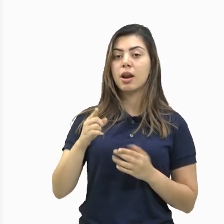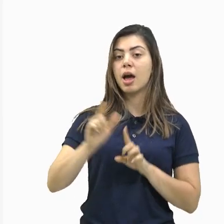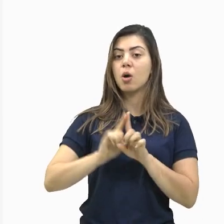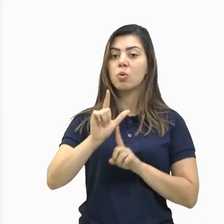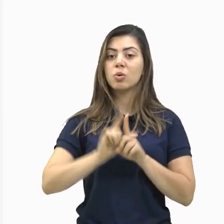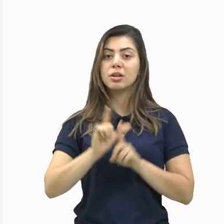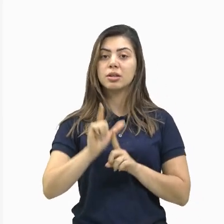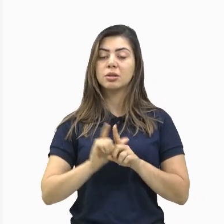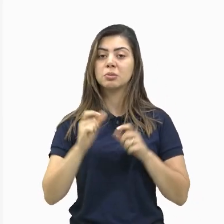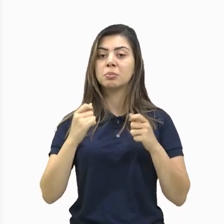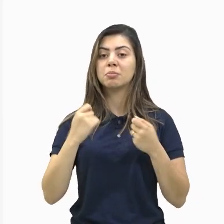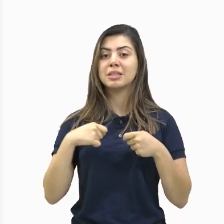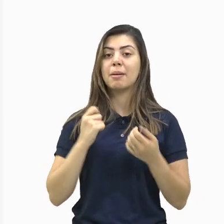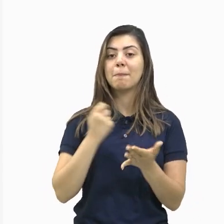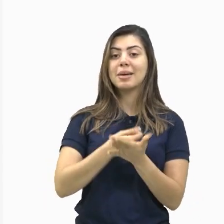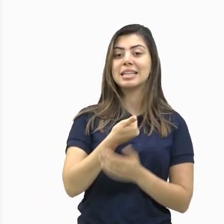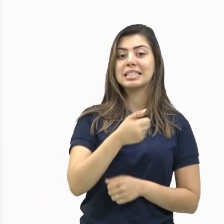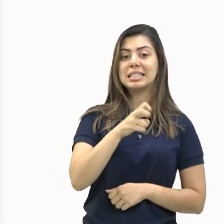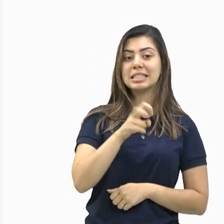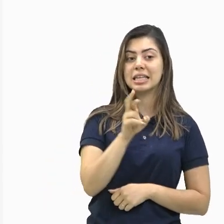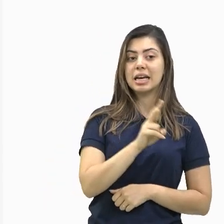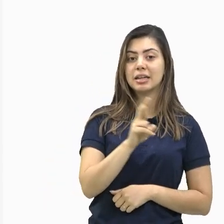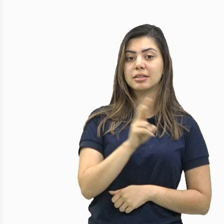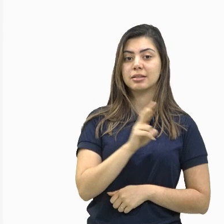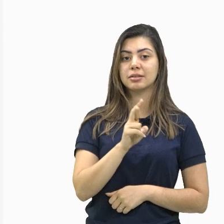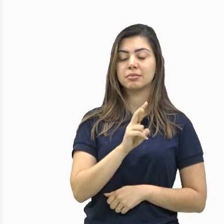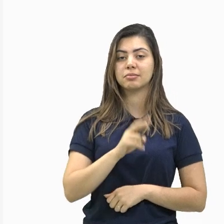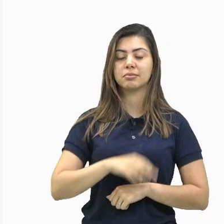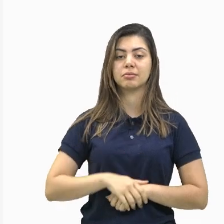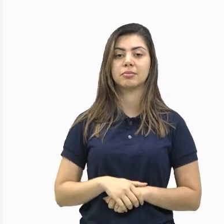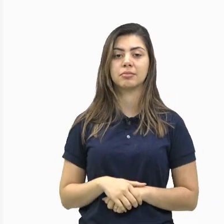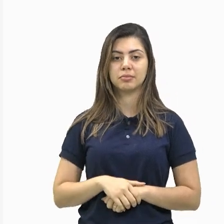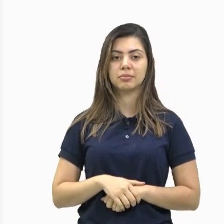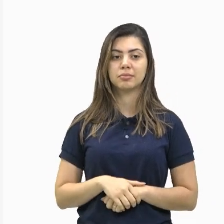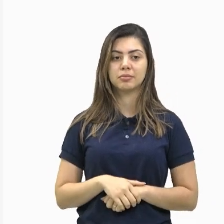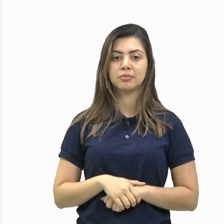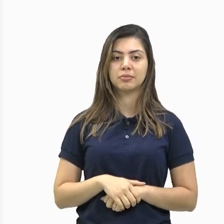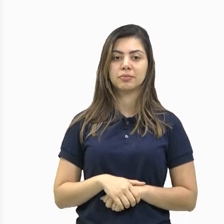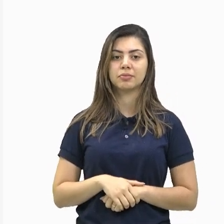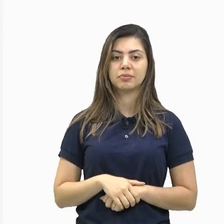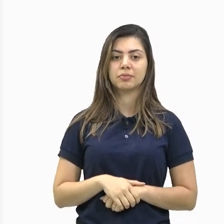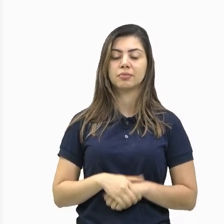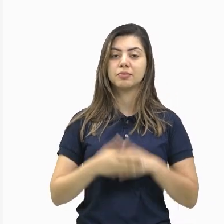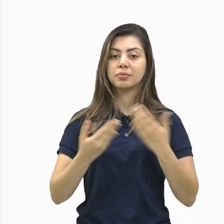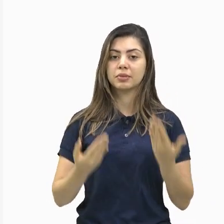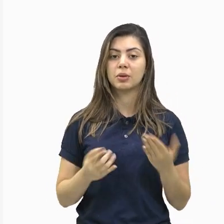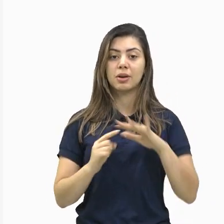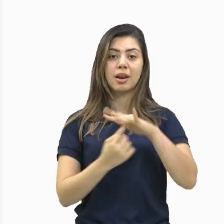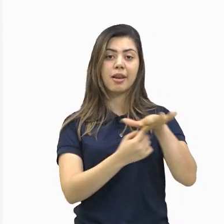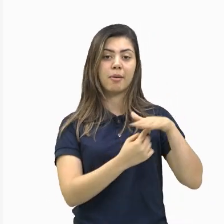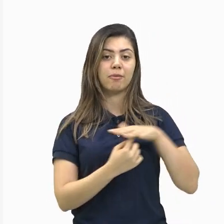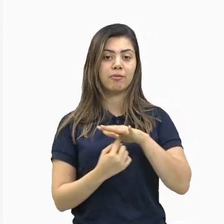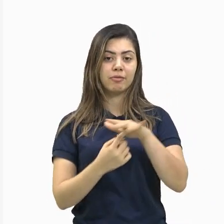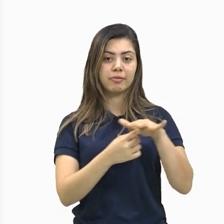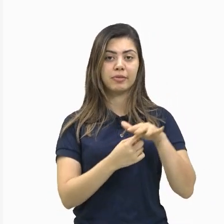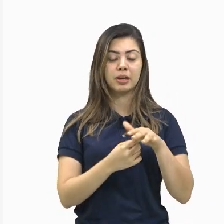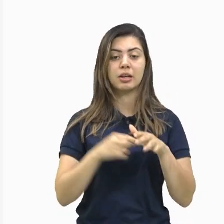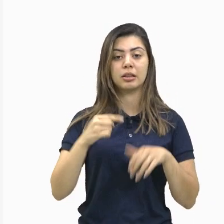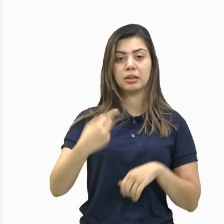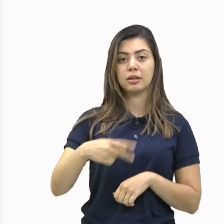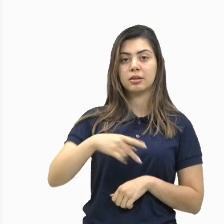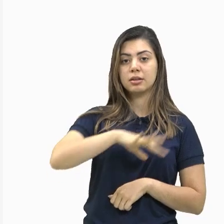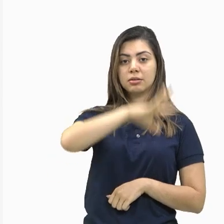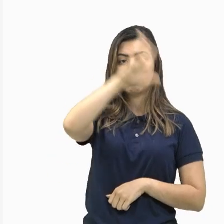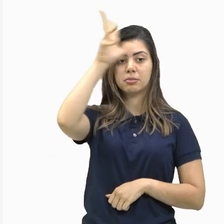custava R$15. Só vai marcar aqui. Dados importantes. Custava R$15 em uma feira popular de